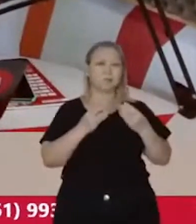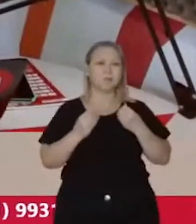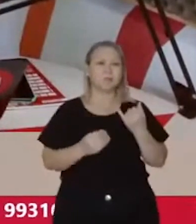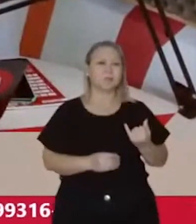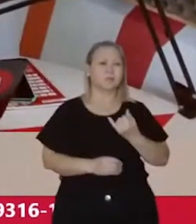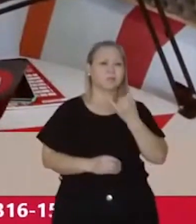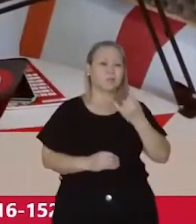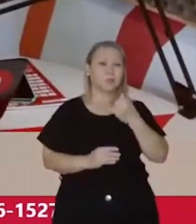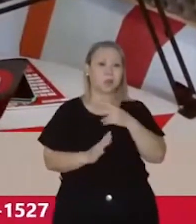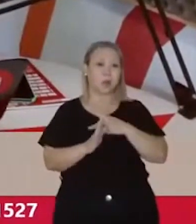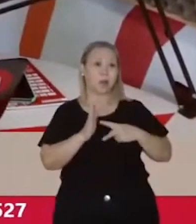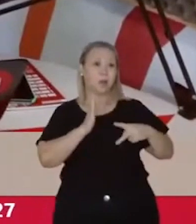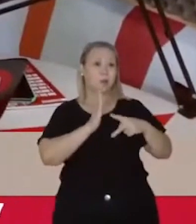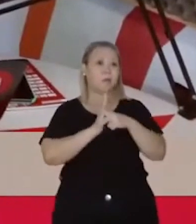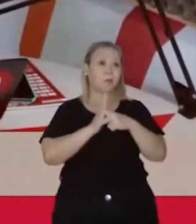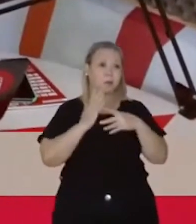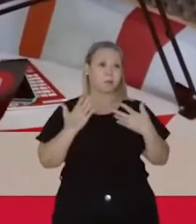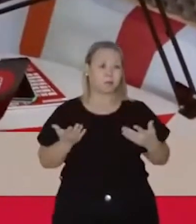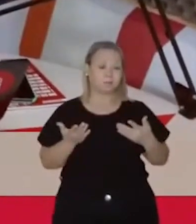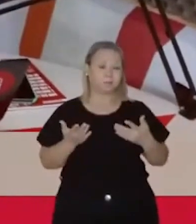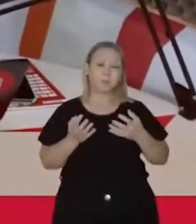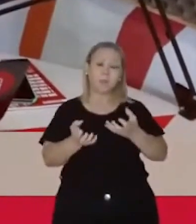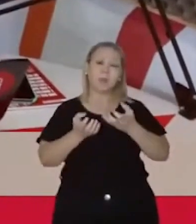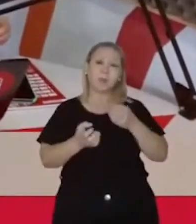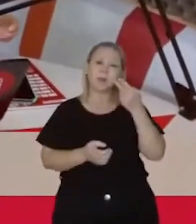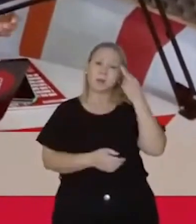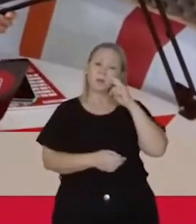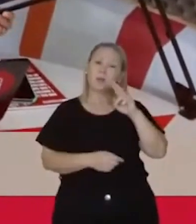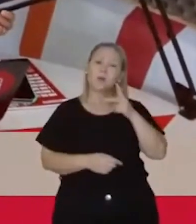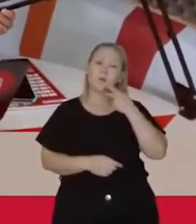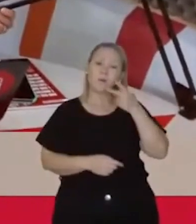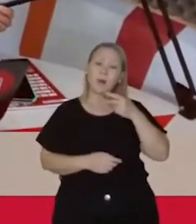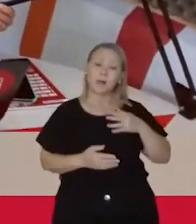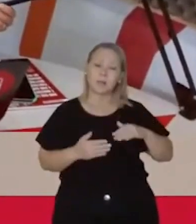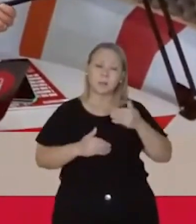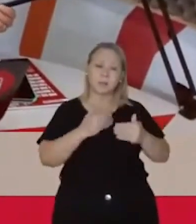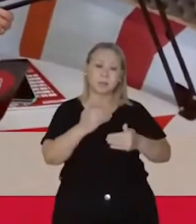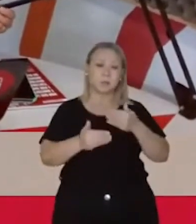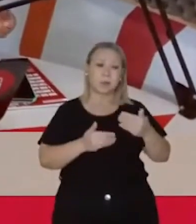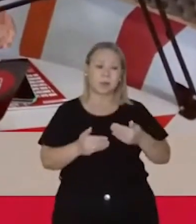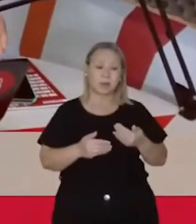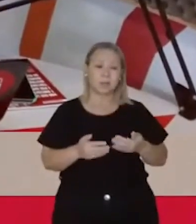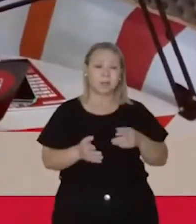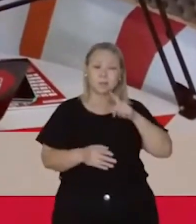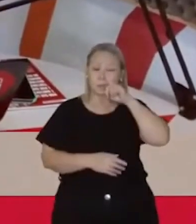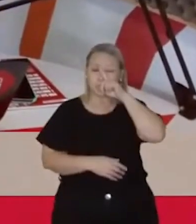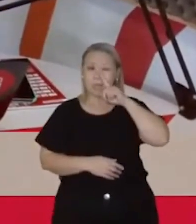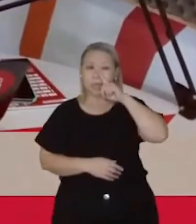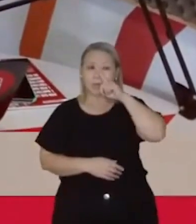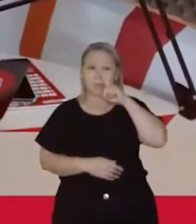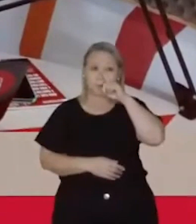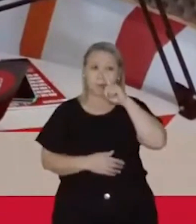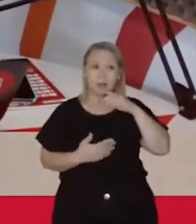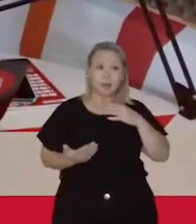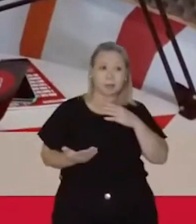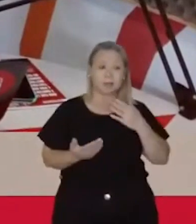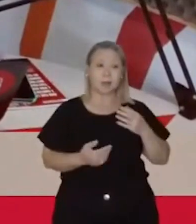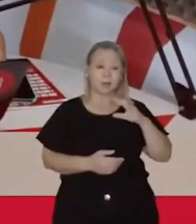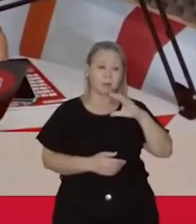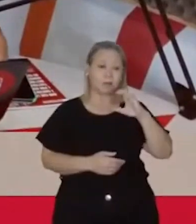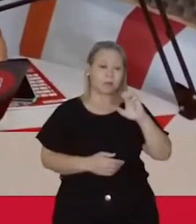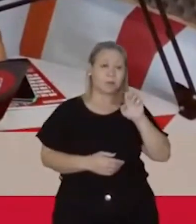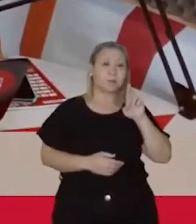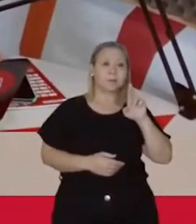esse protagonismo na discussão. Eu queria que o senhor falasse também sobre esse avanço, essa ameaça ao Cerrado, que é quem de fato guarda a água, né, que a